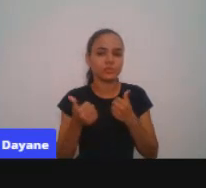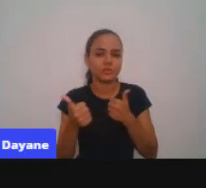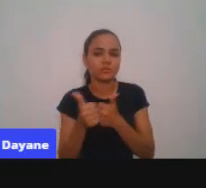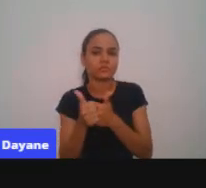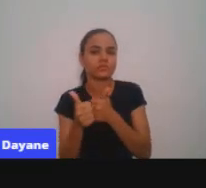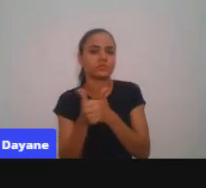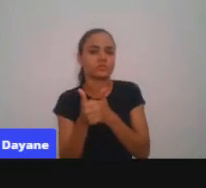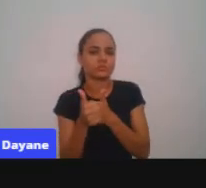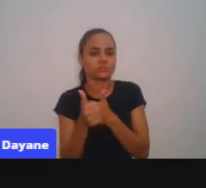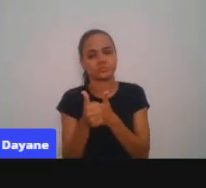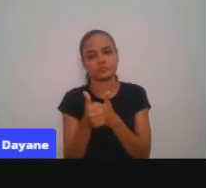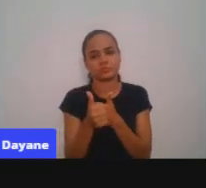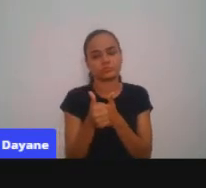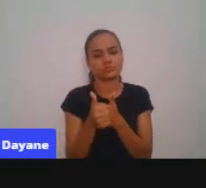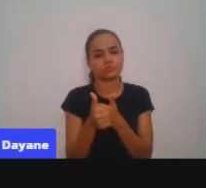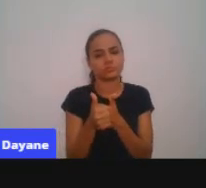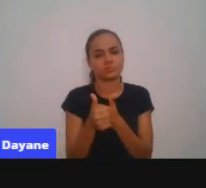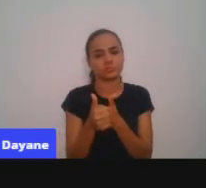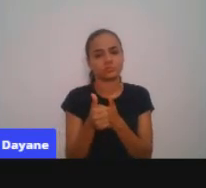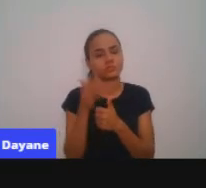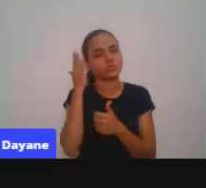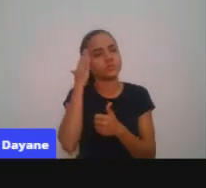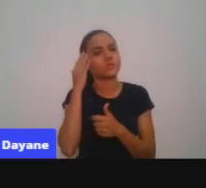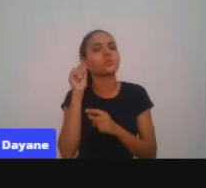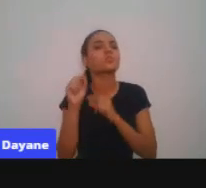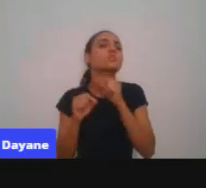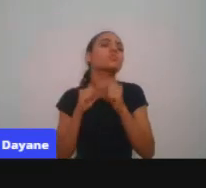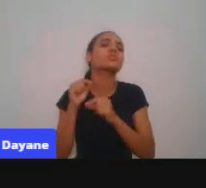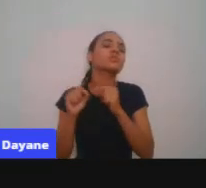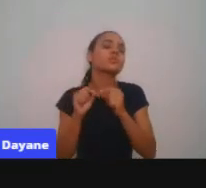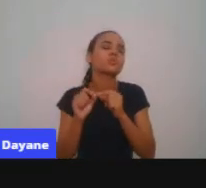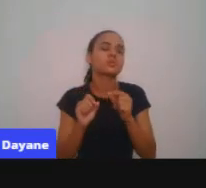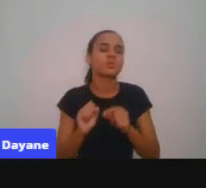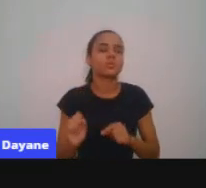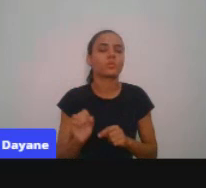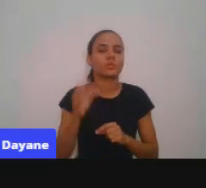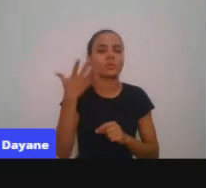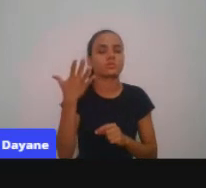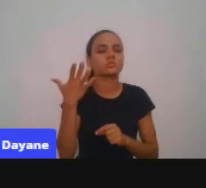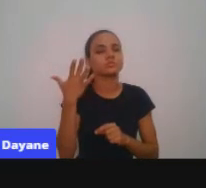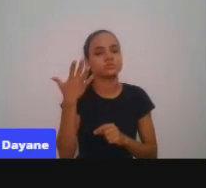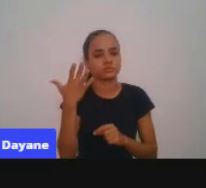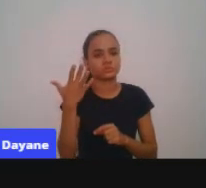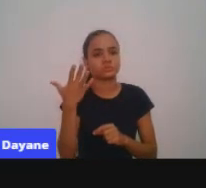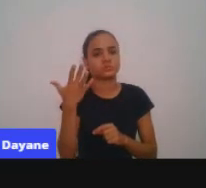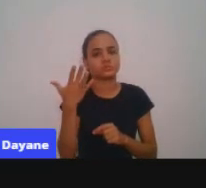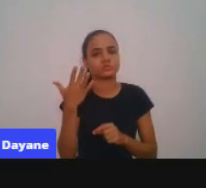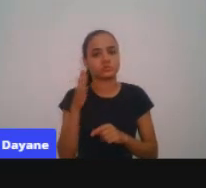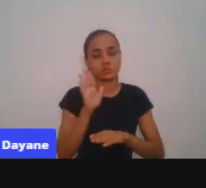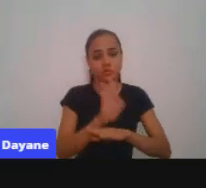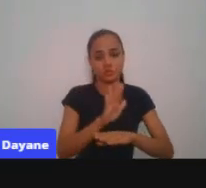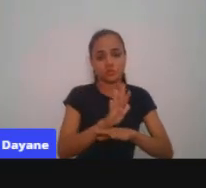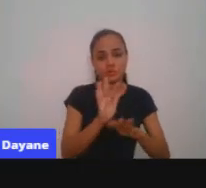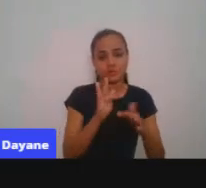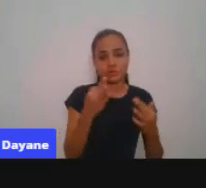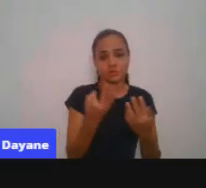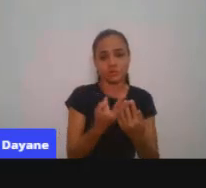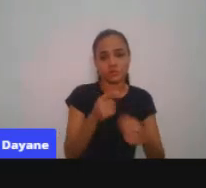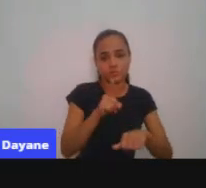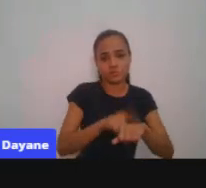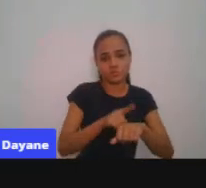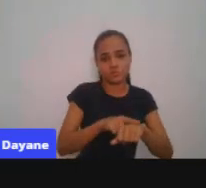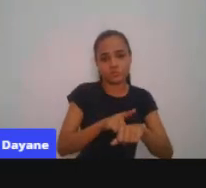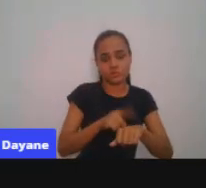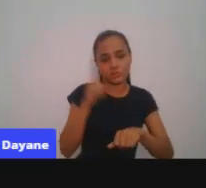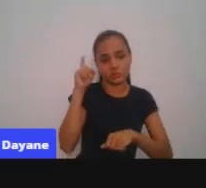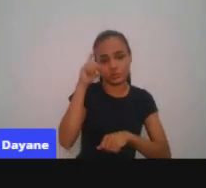está acontecendo? Será que eu posso ajudá-la? Será que eu posso ajudar essa família que está passando por esse momento delicado? E isso é uma necessidade, muitas vezes, que a gente não